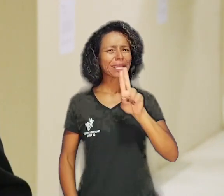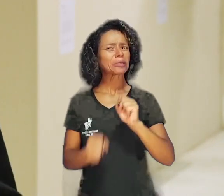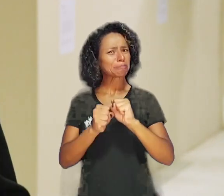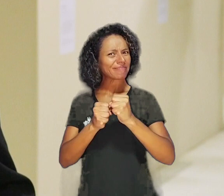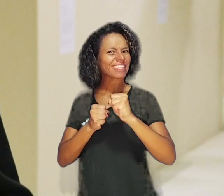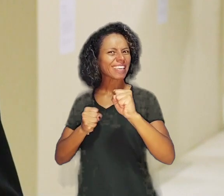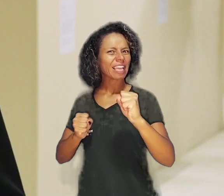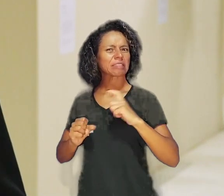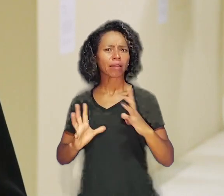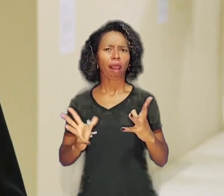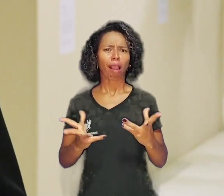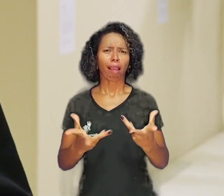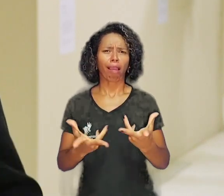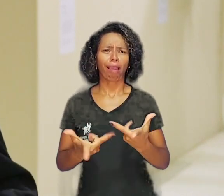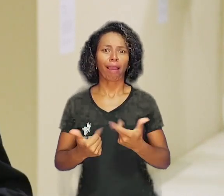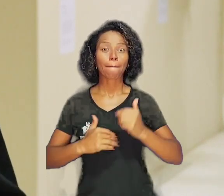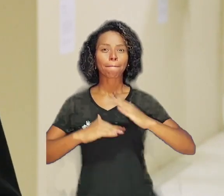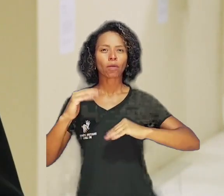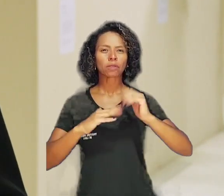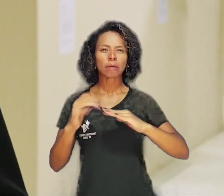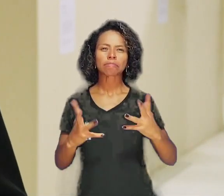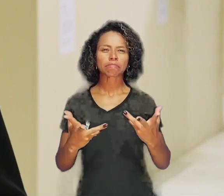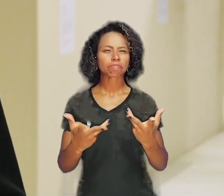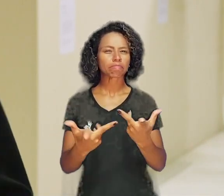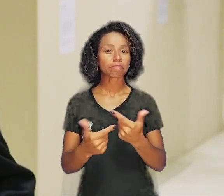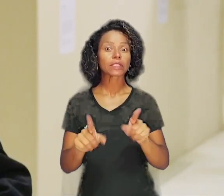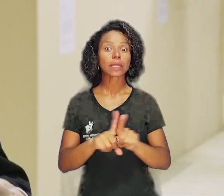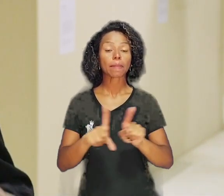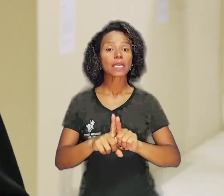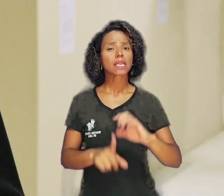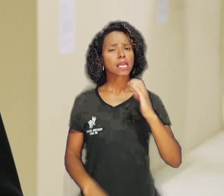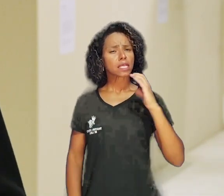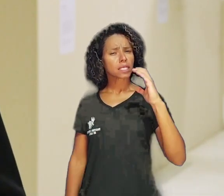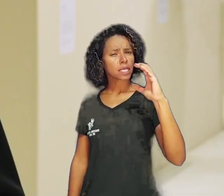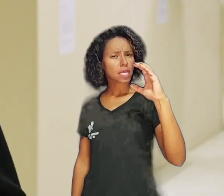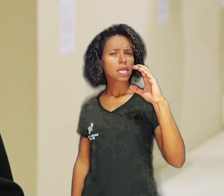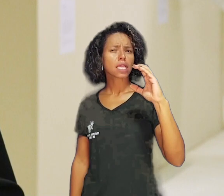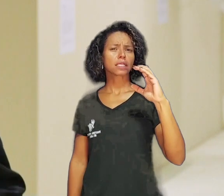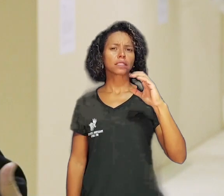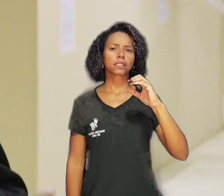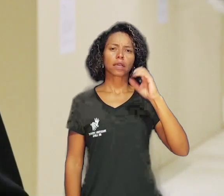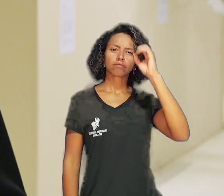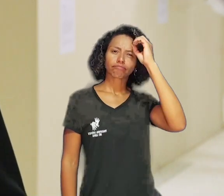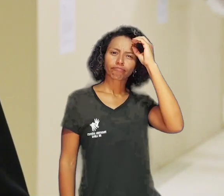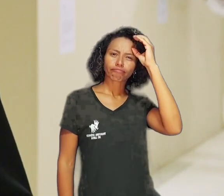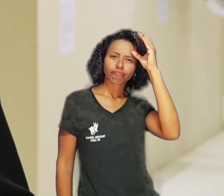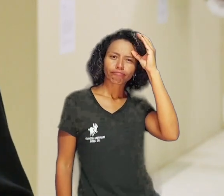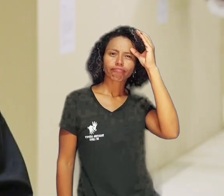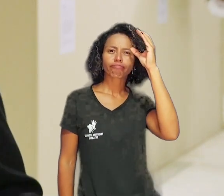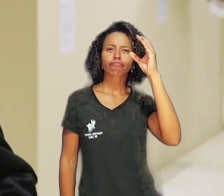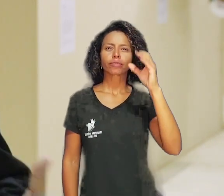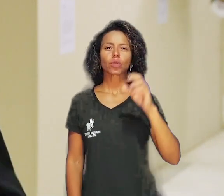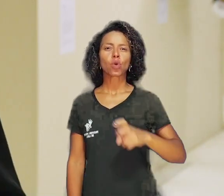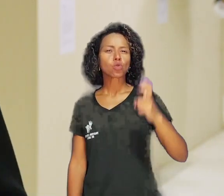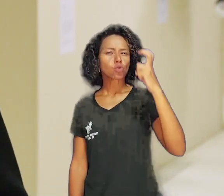com formação de profissionais, com produção de ciência, com disseminação de cultura, com ações sociais,